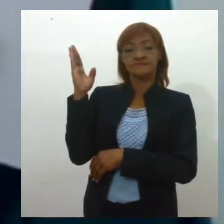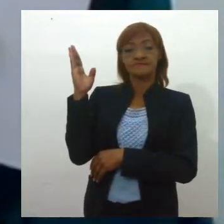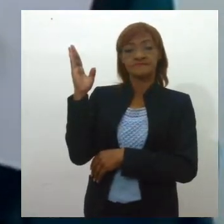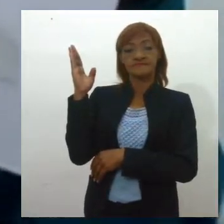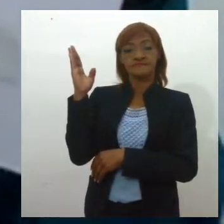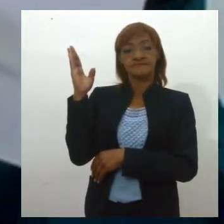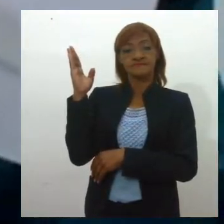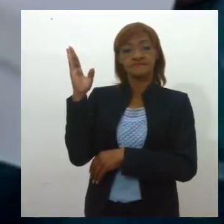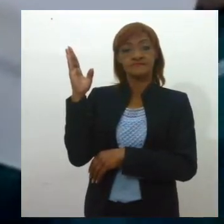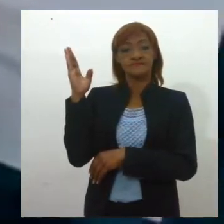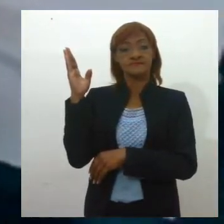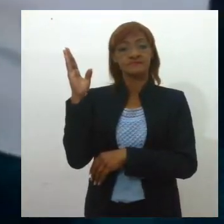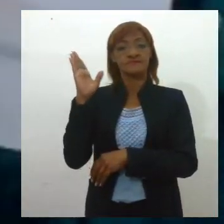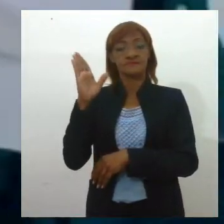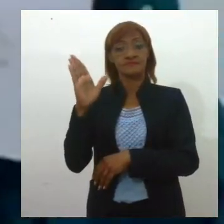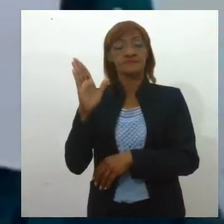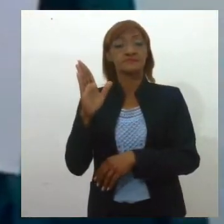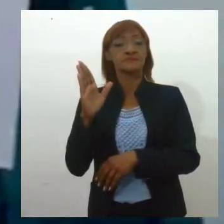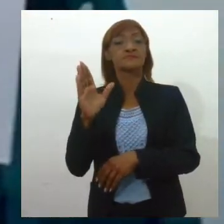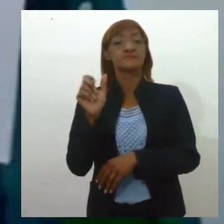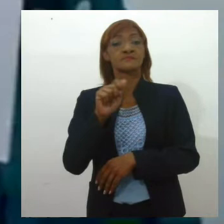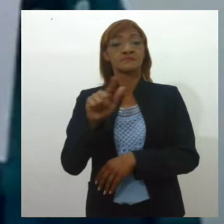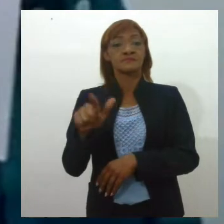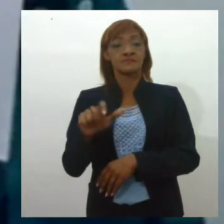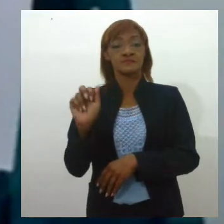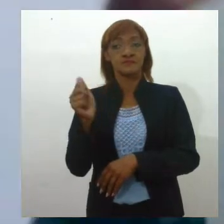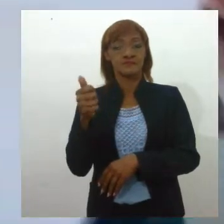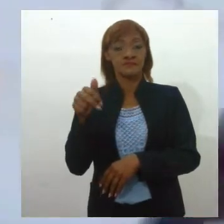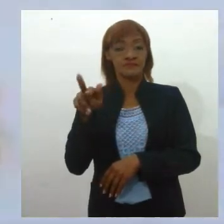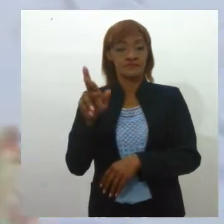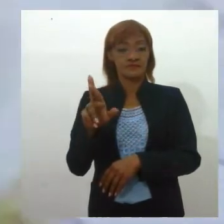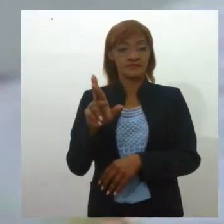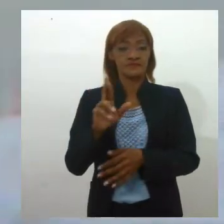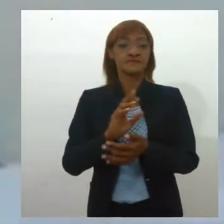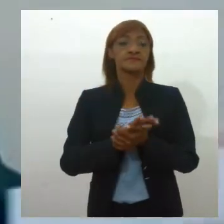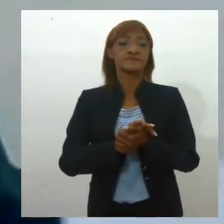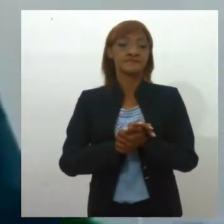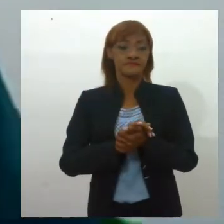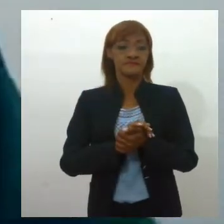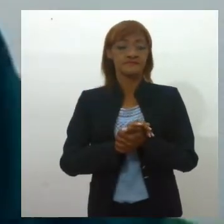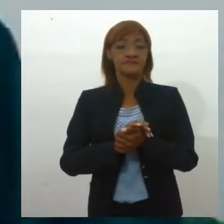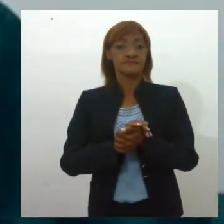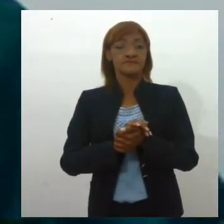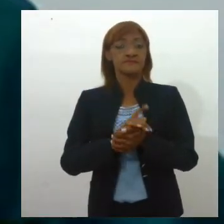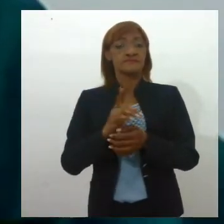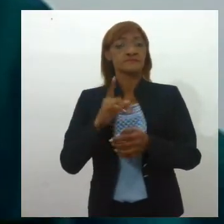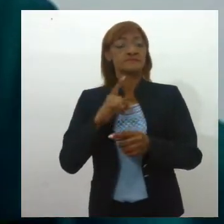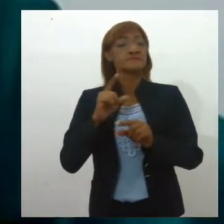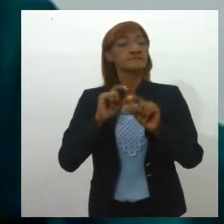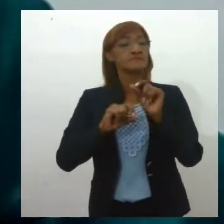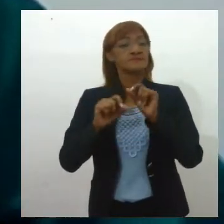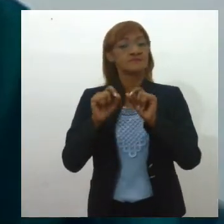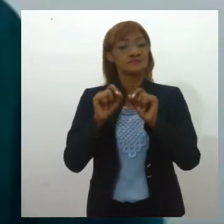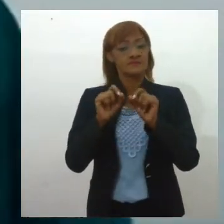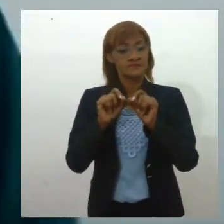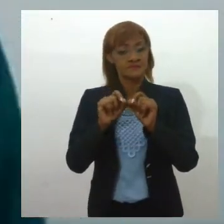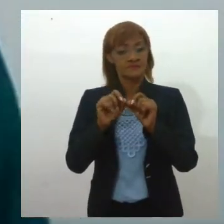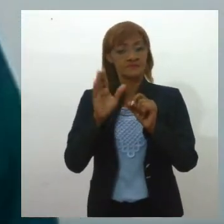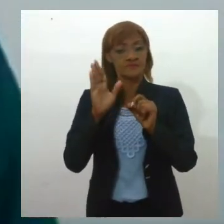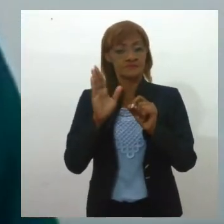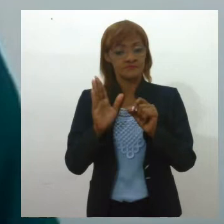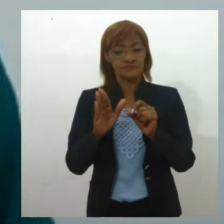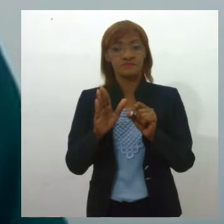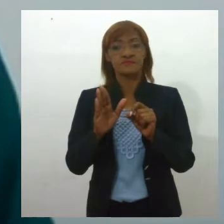do projeto, Azahar Flor de Laranjeiras, que reúne 7 capítulos que